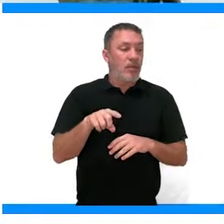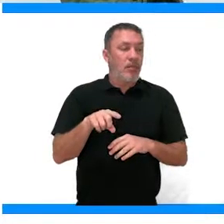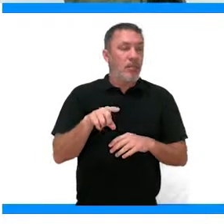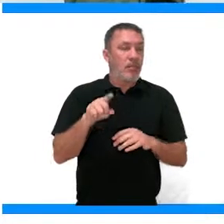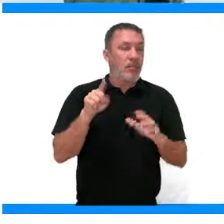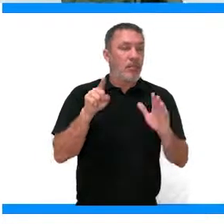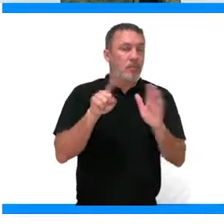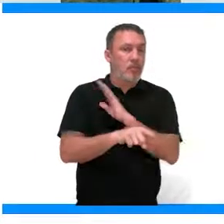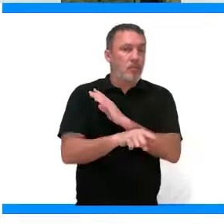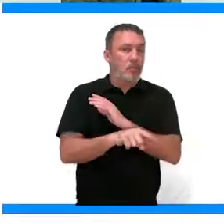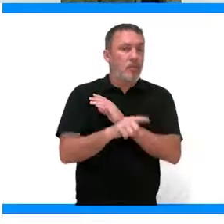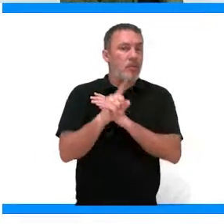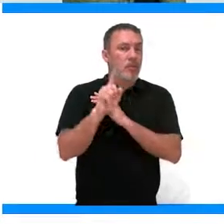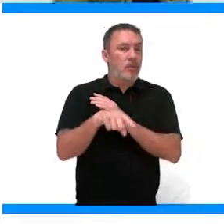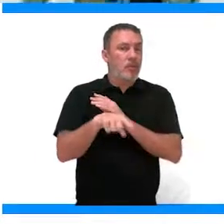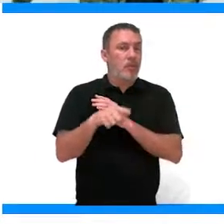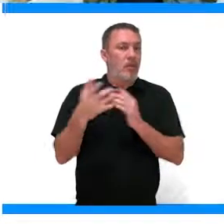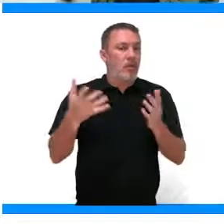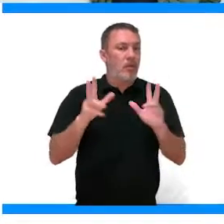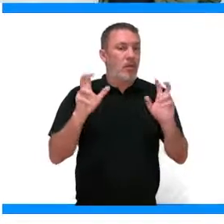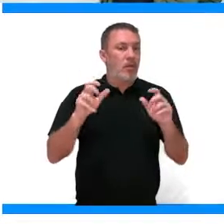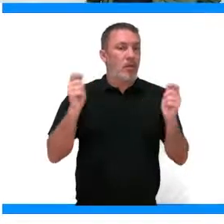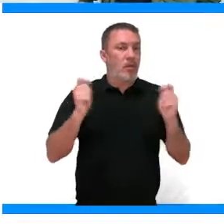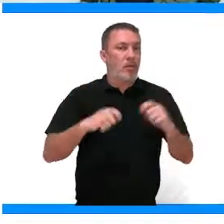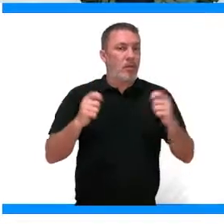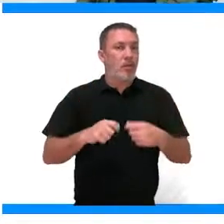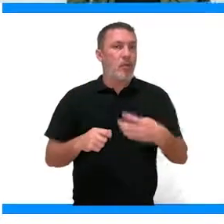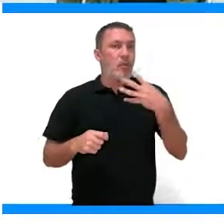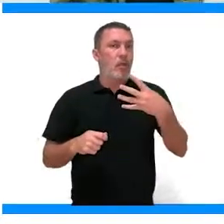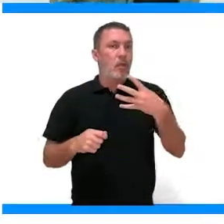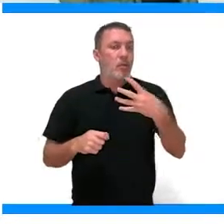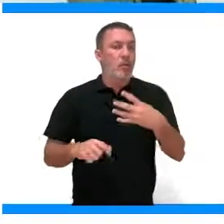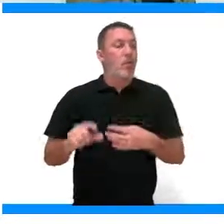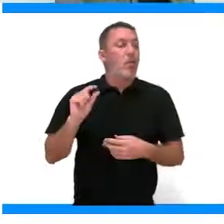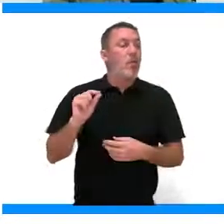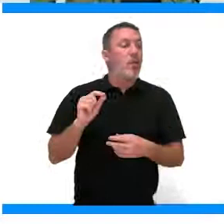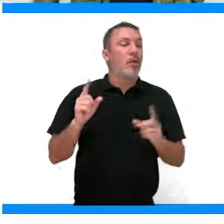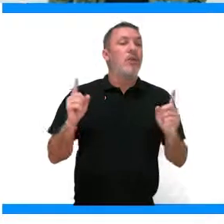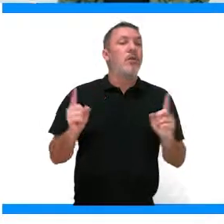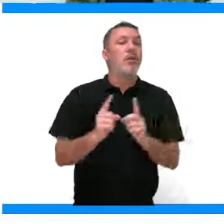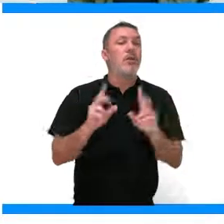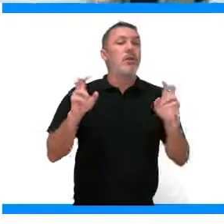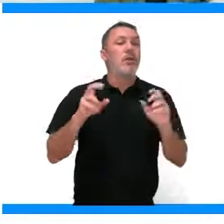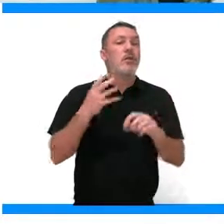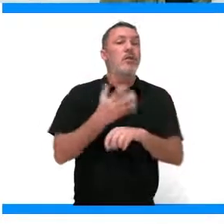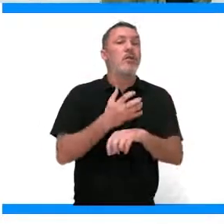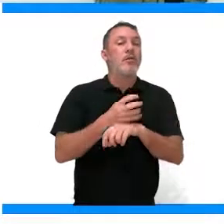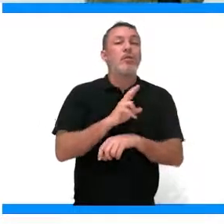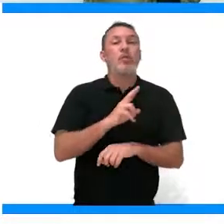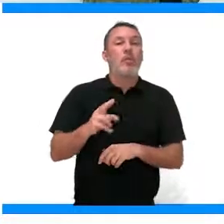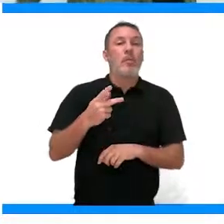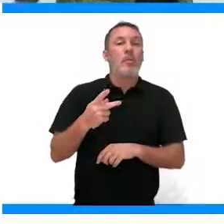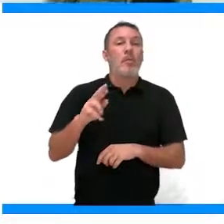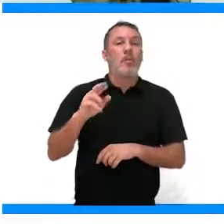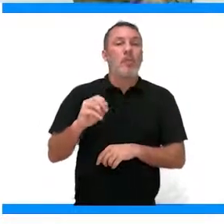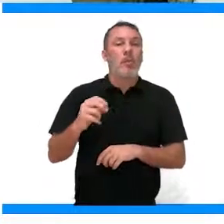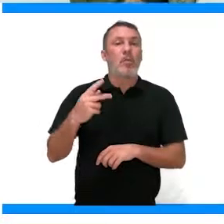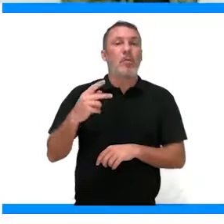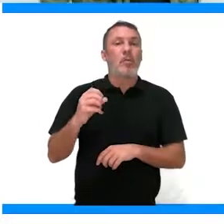questão 4, competência 4, proporcionalidade. Vamos começar nossa videoaula aqui na competência